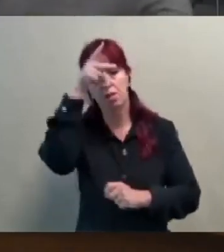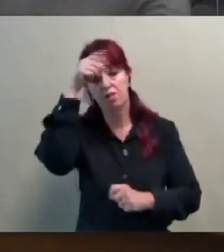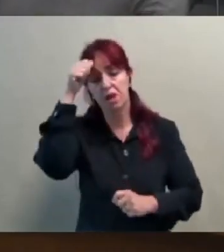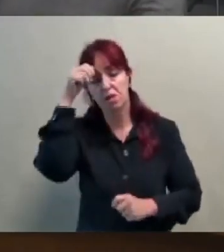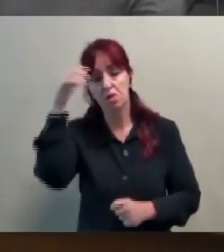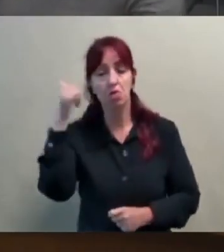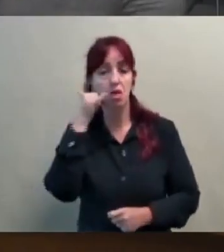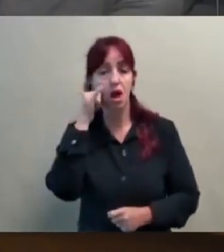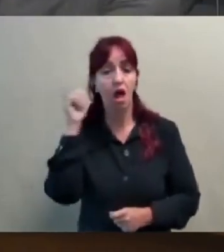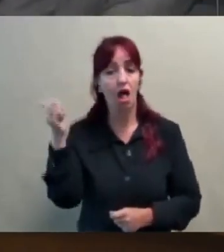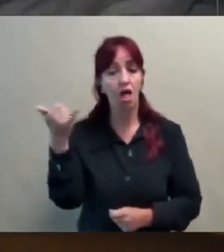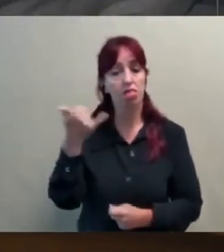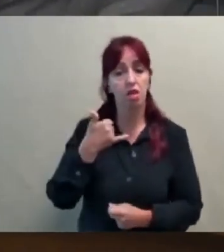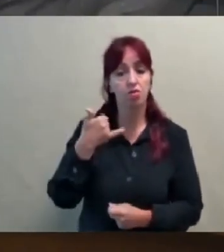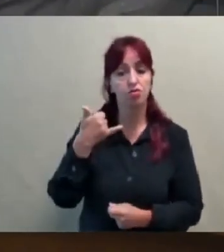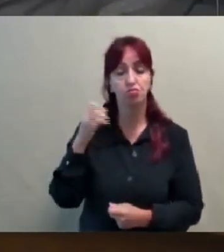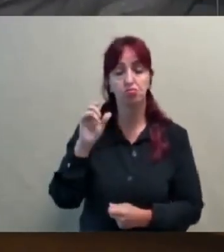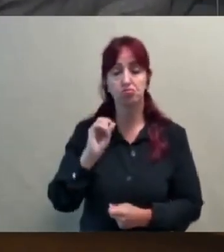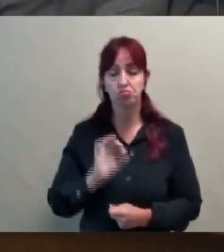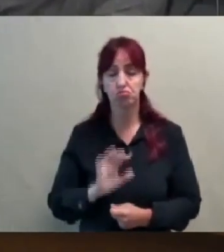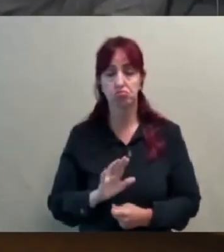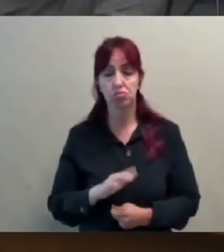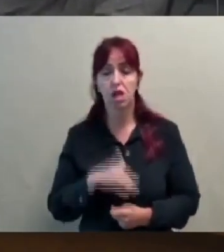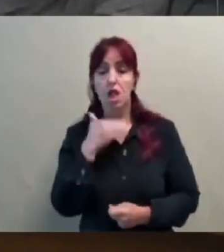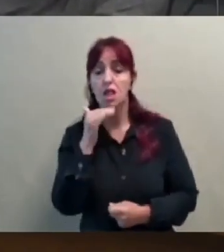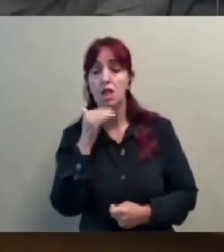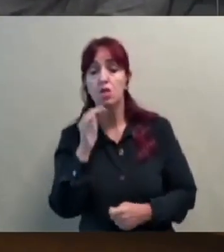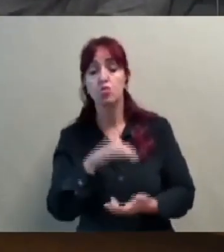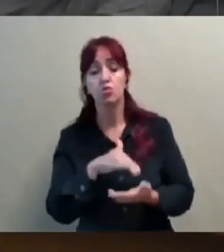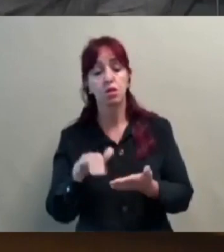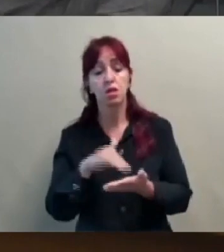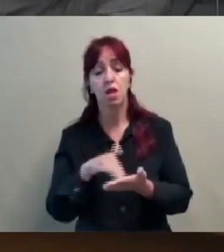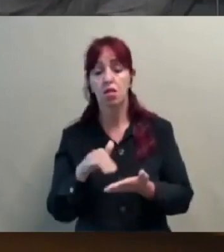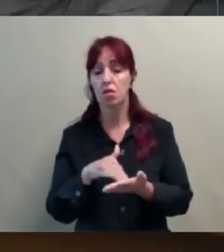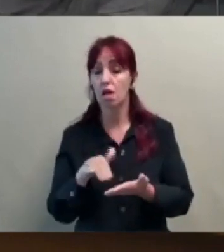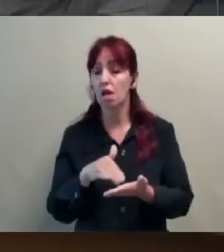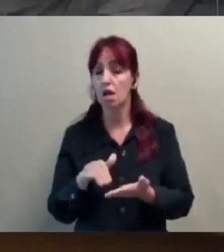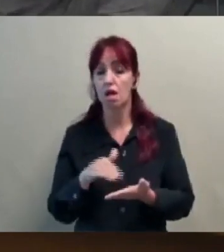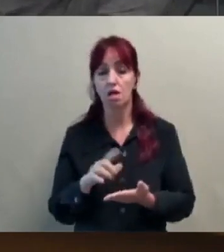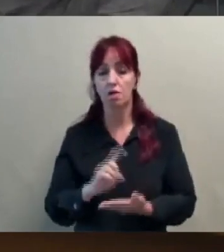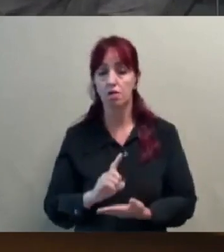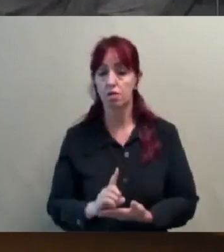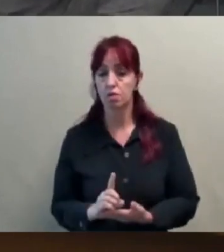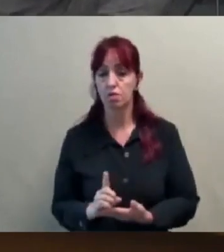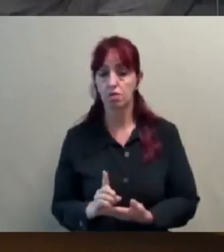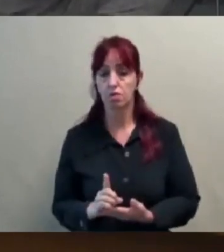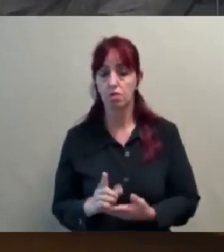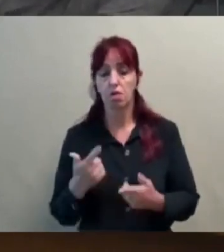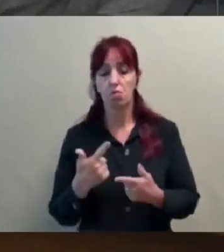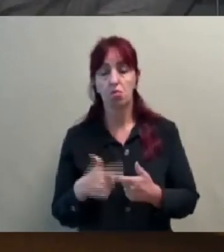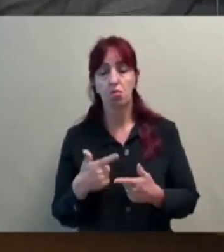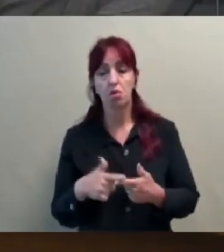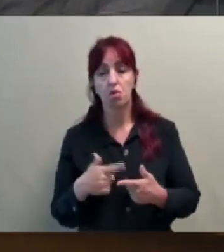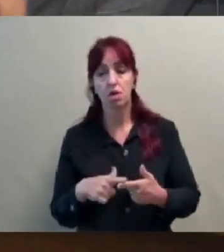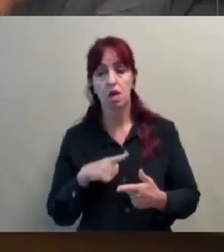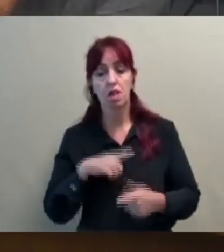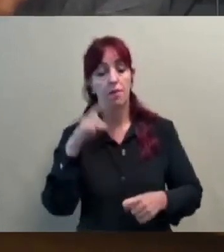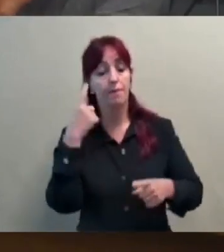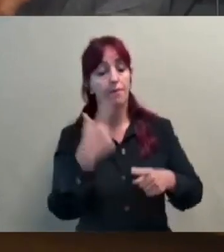a ligação, nenhum secretário, eles estão proibidos de